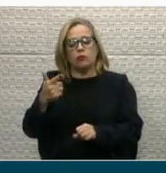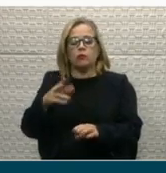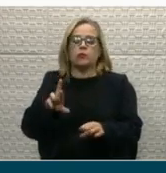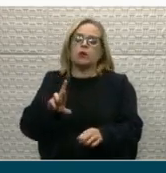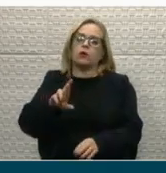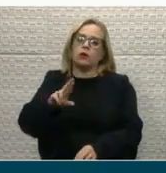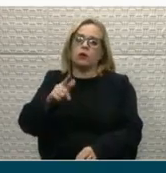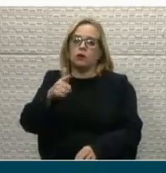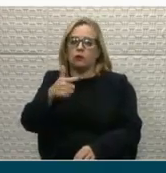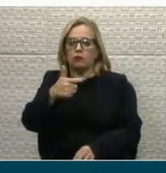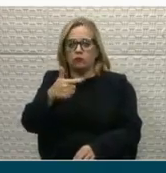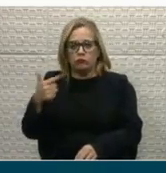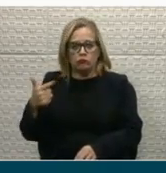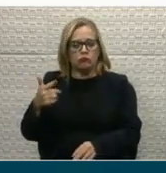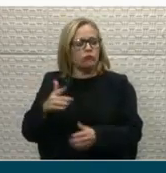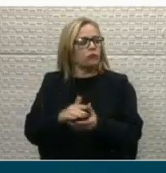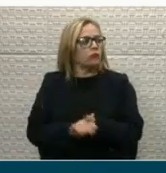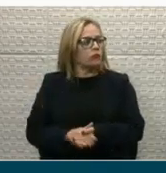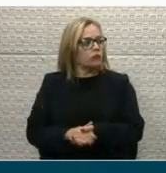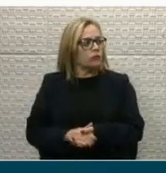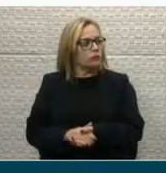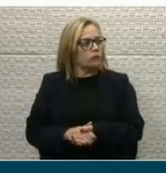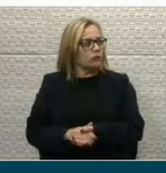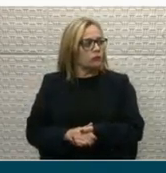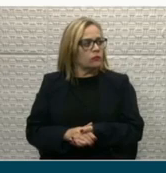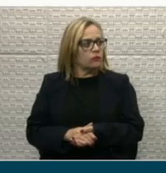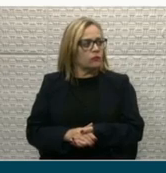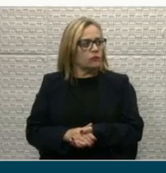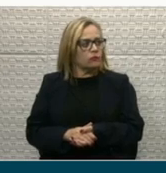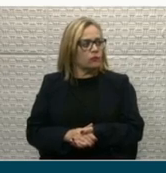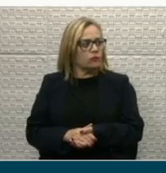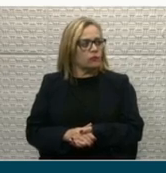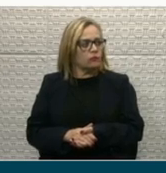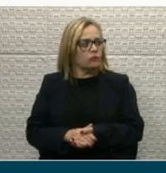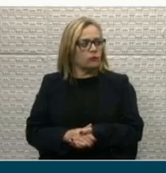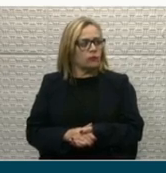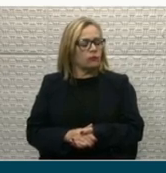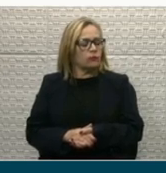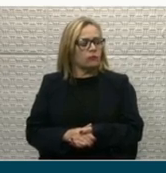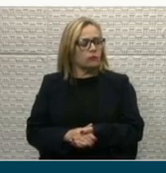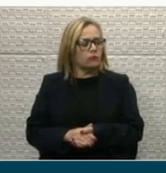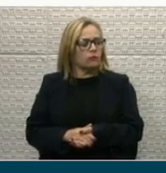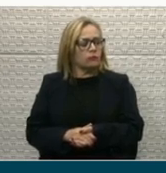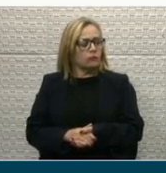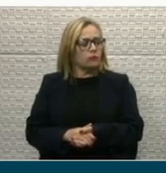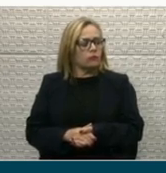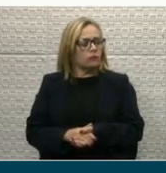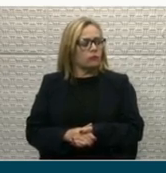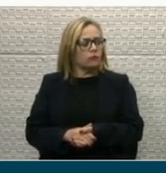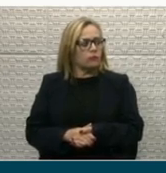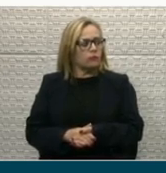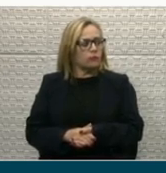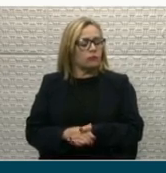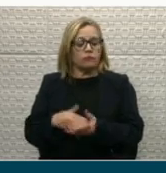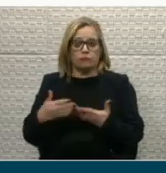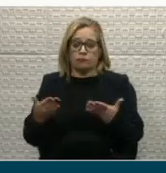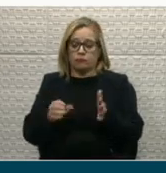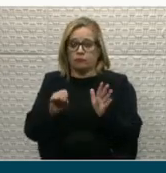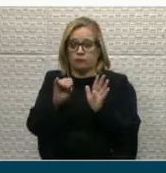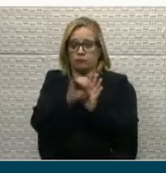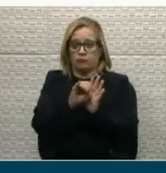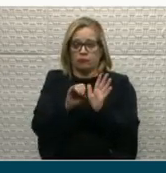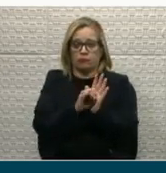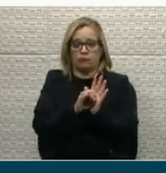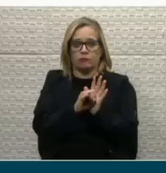operador linear sobre R2. Então, já foi satisfeita a primeira condição. Eu quero identificar